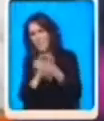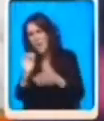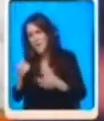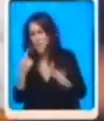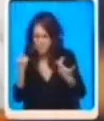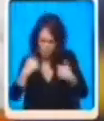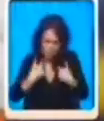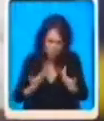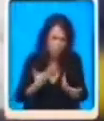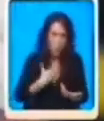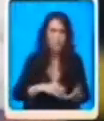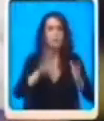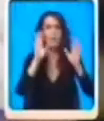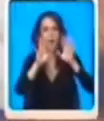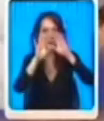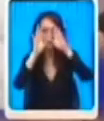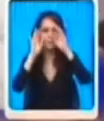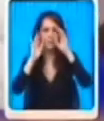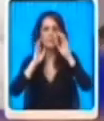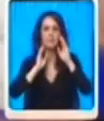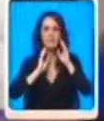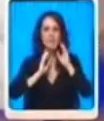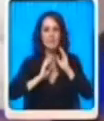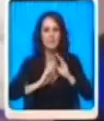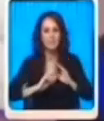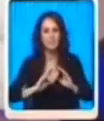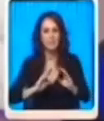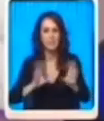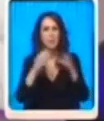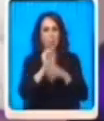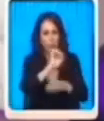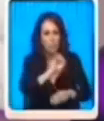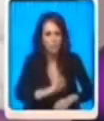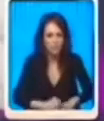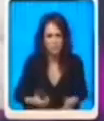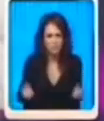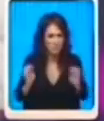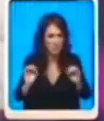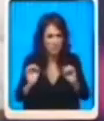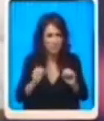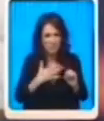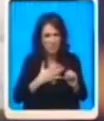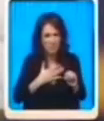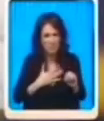agora. Agora vou eu para contar. Clube é o senhor? Nenhum, não gosto,